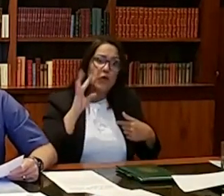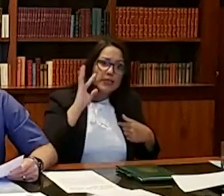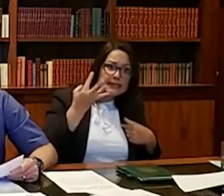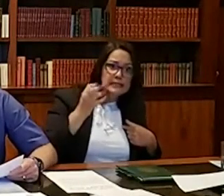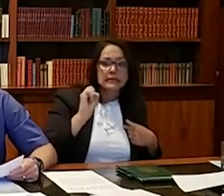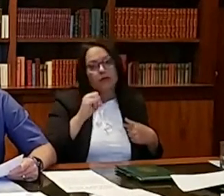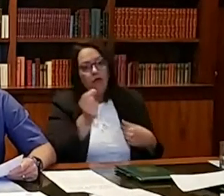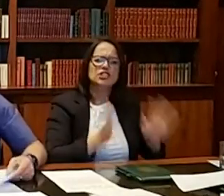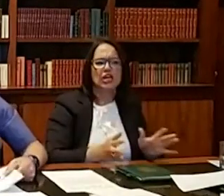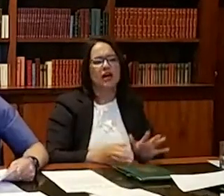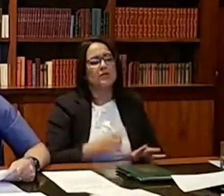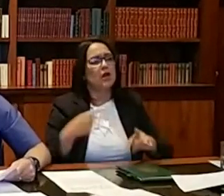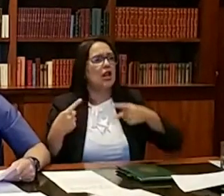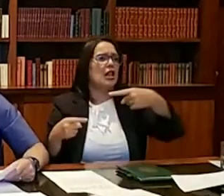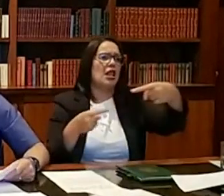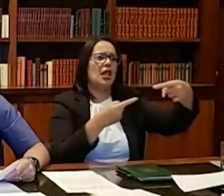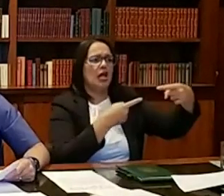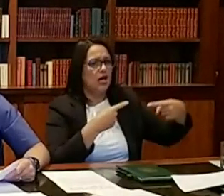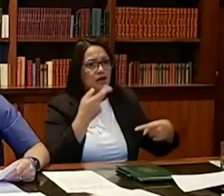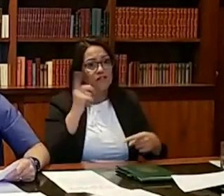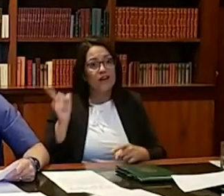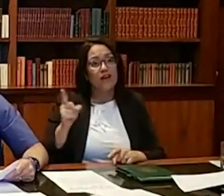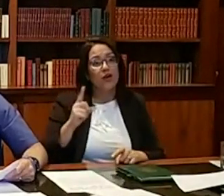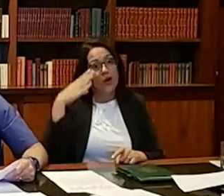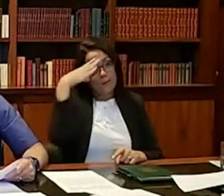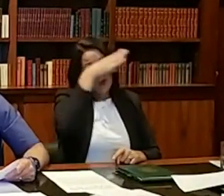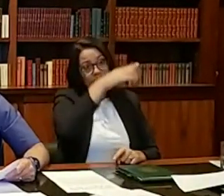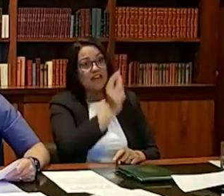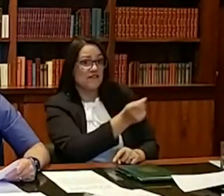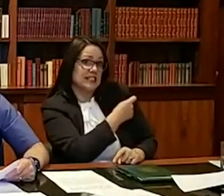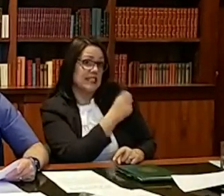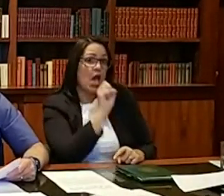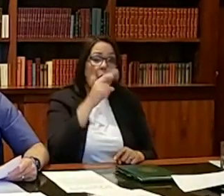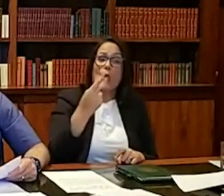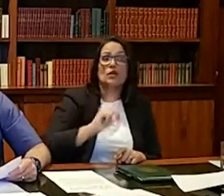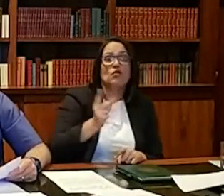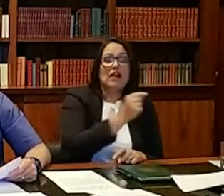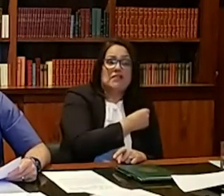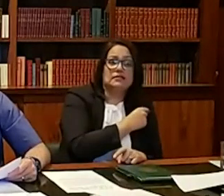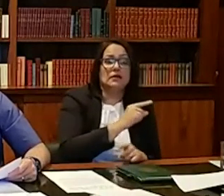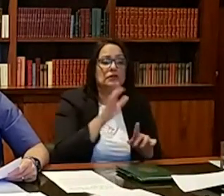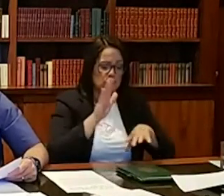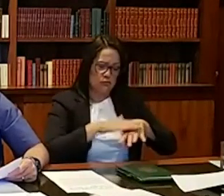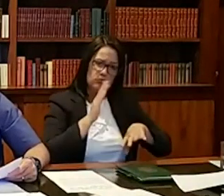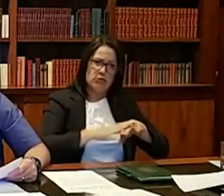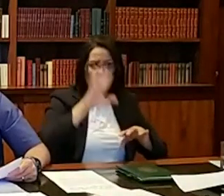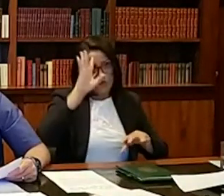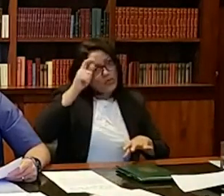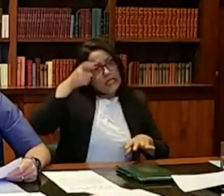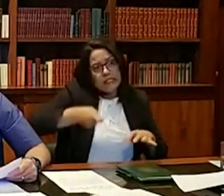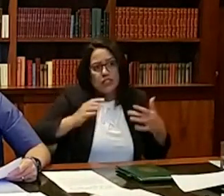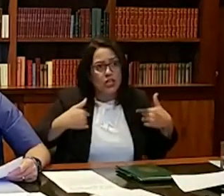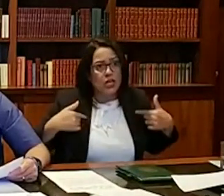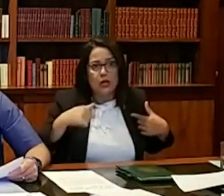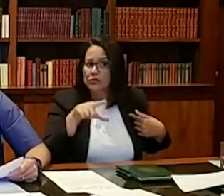medida sanitária preventiva, incitação ao crime, emprego irregular de verbas públicas e também prevaricação. Essa queixa-crime subsidiária é